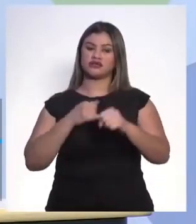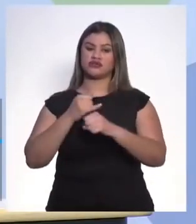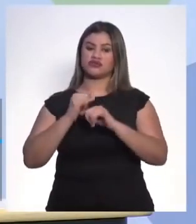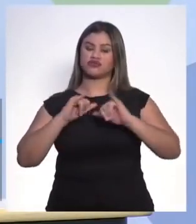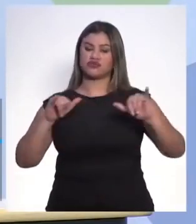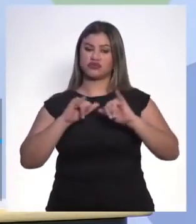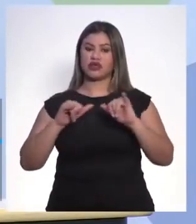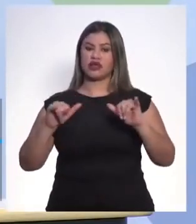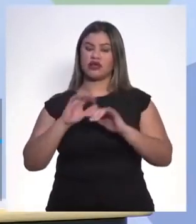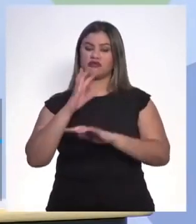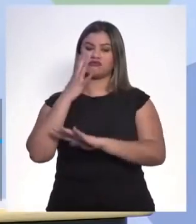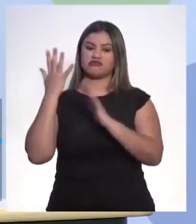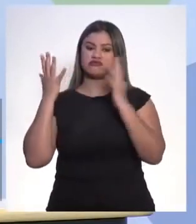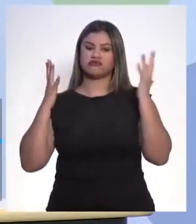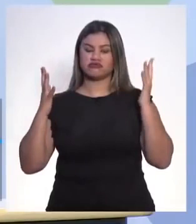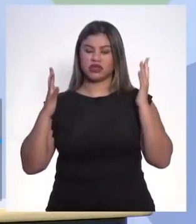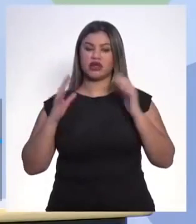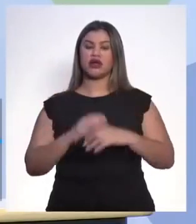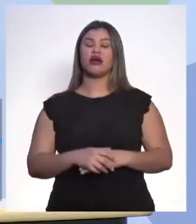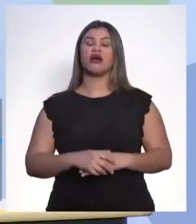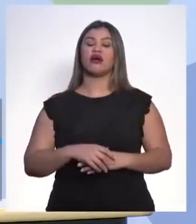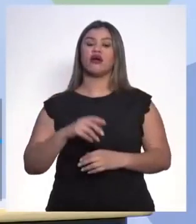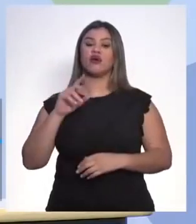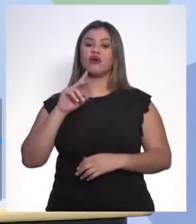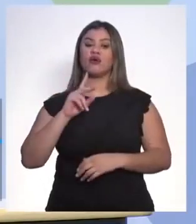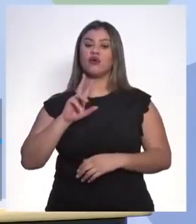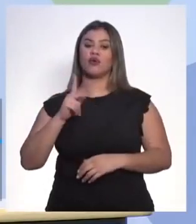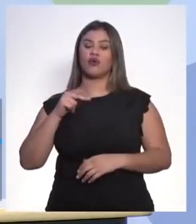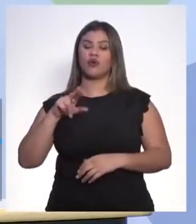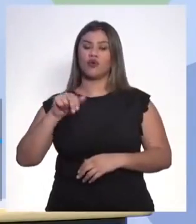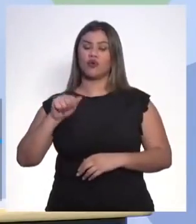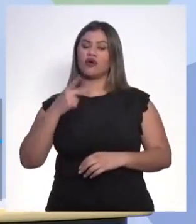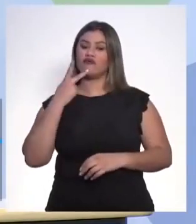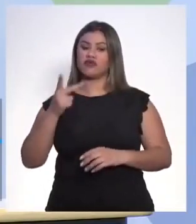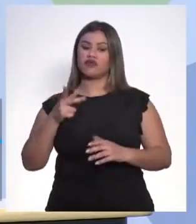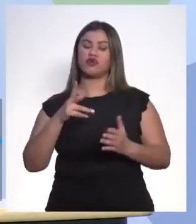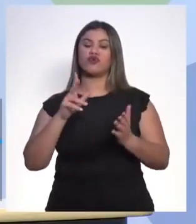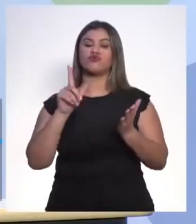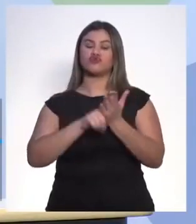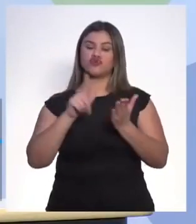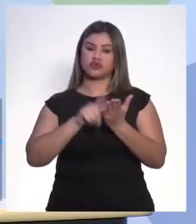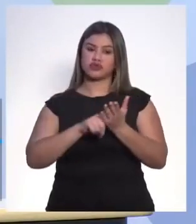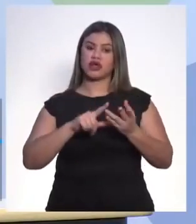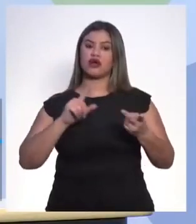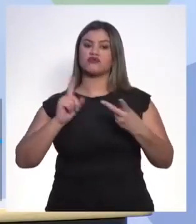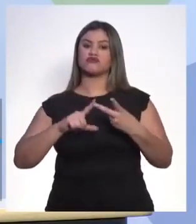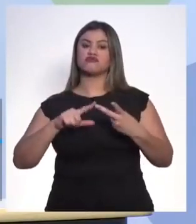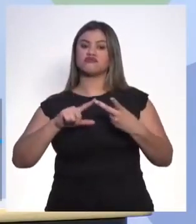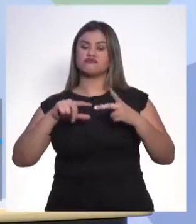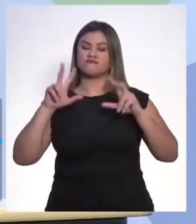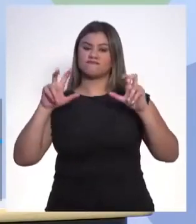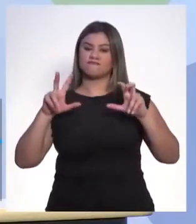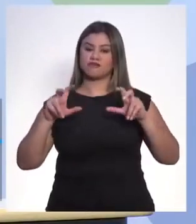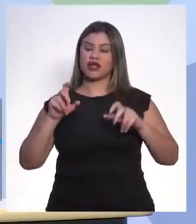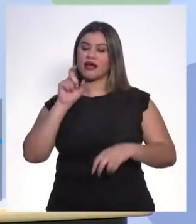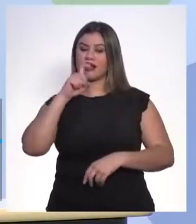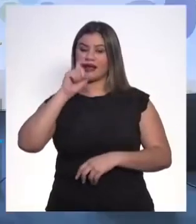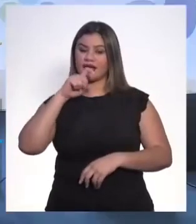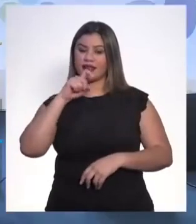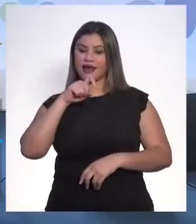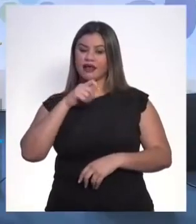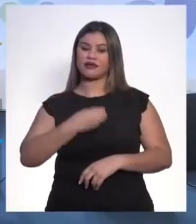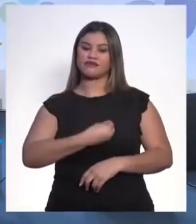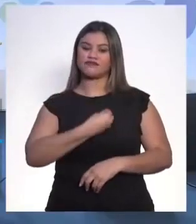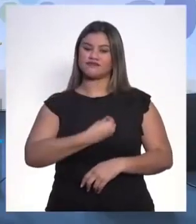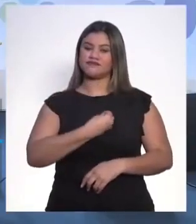Rian da Promarisa colocou em jornal. E o assunto, preservação das ararinhas azuis. O aluno Vicenzo